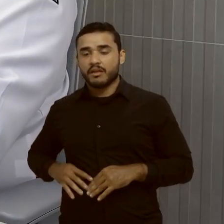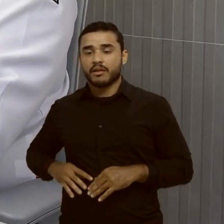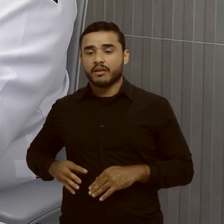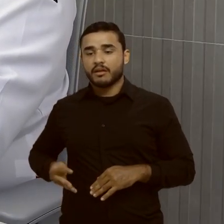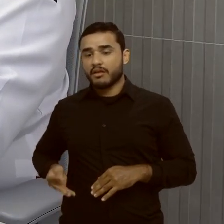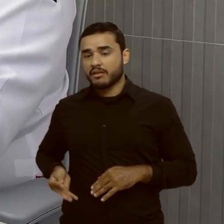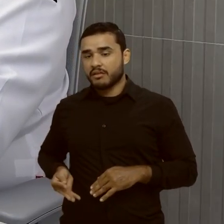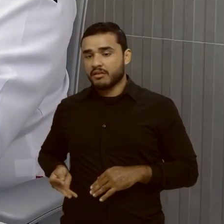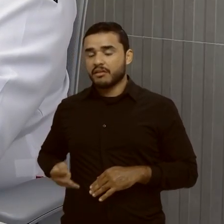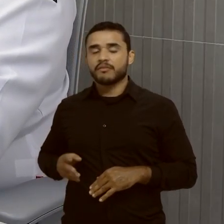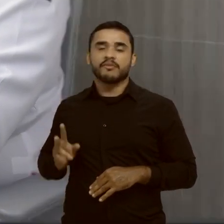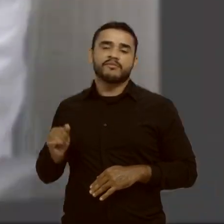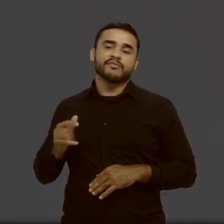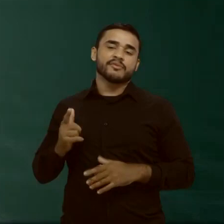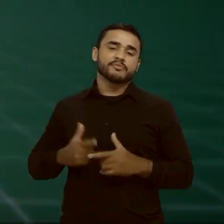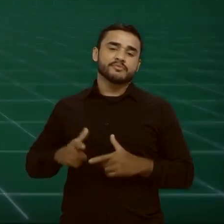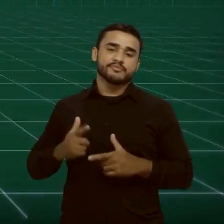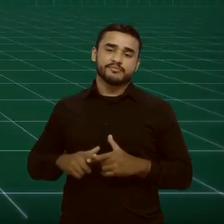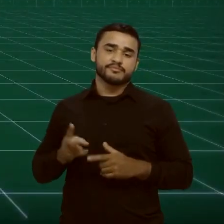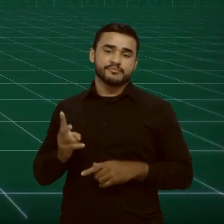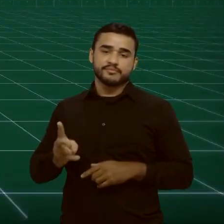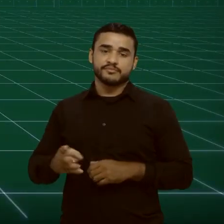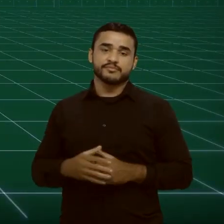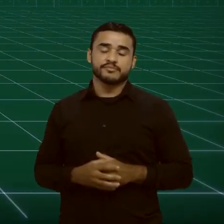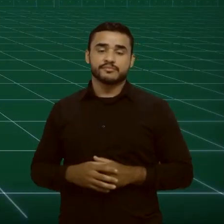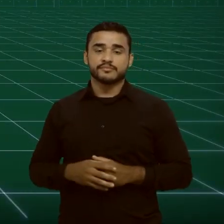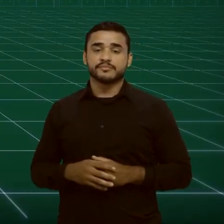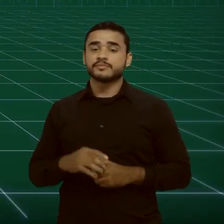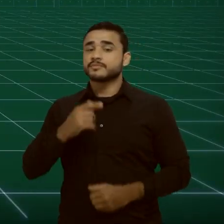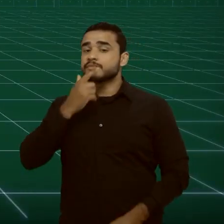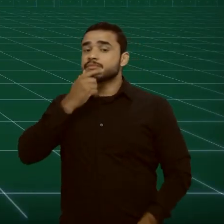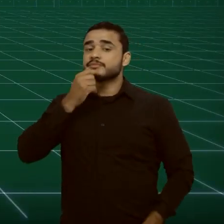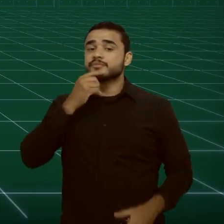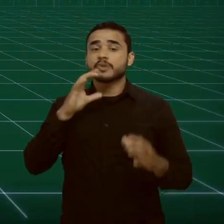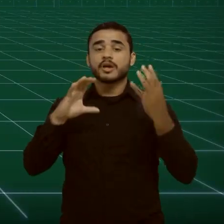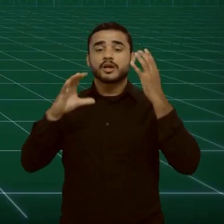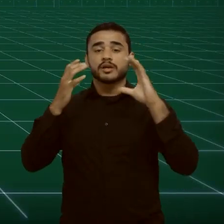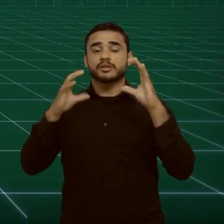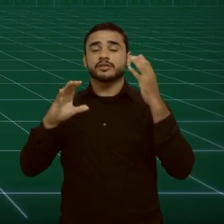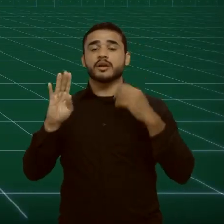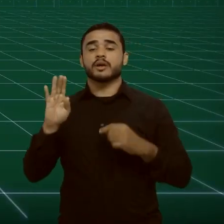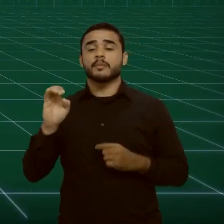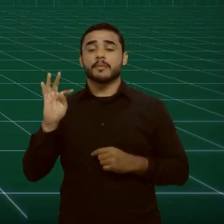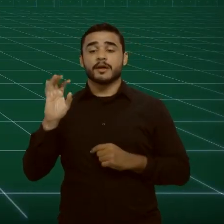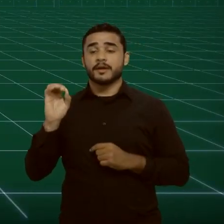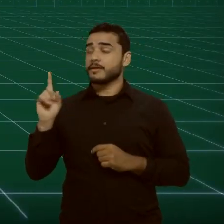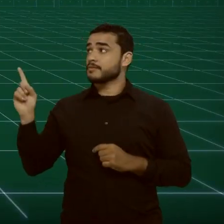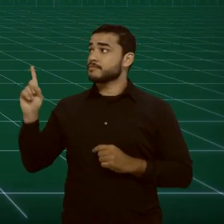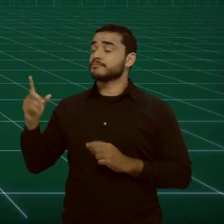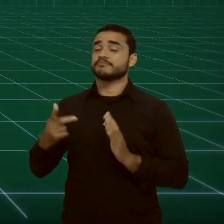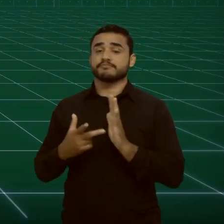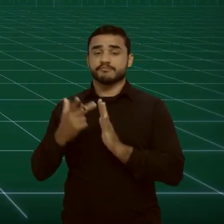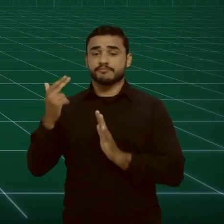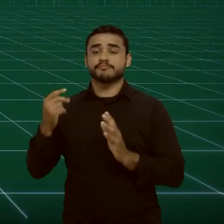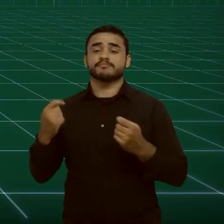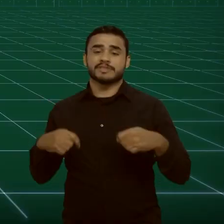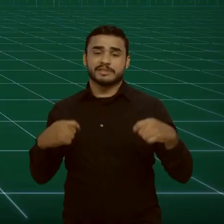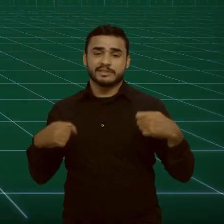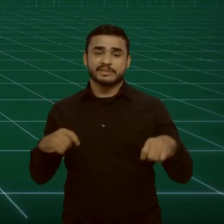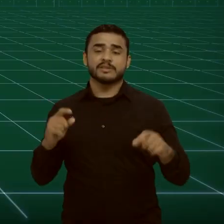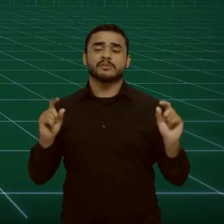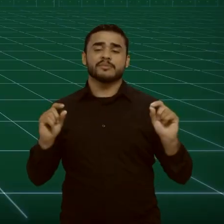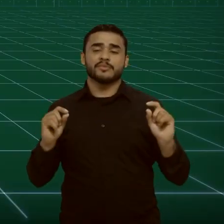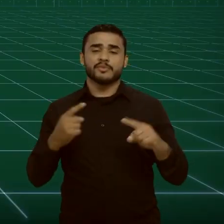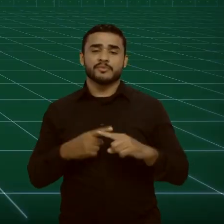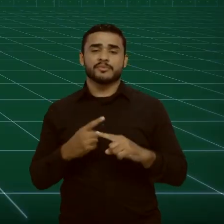essa tela, o defeito continua exposto. Recentemente, o cantor Beto Barbosa passou por cirurgia para solucionar o incômodo